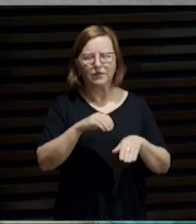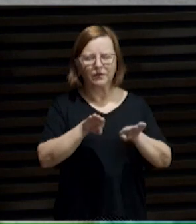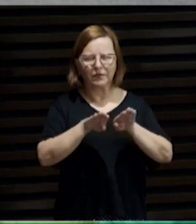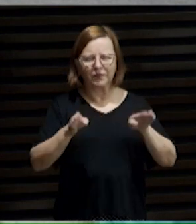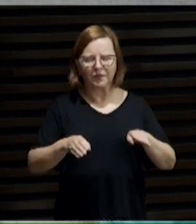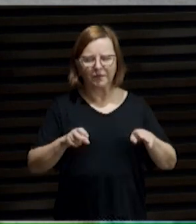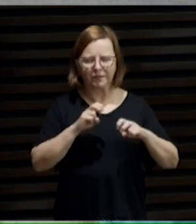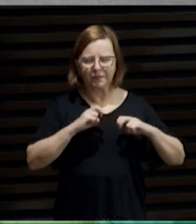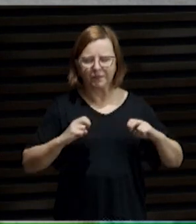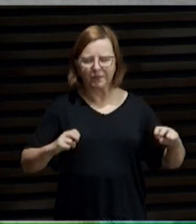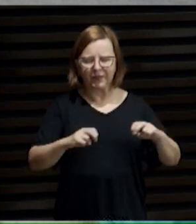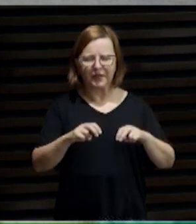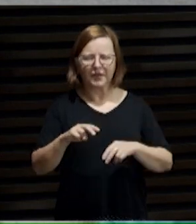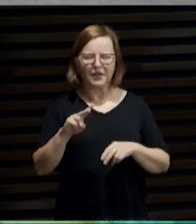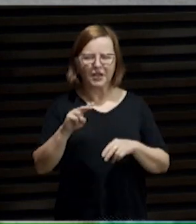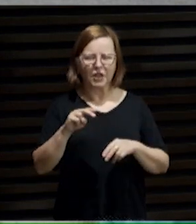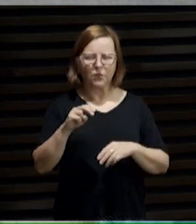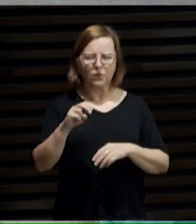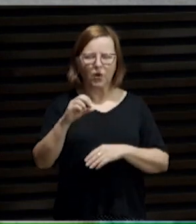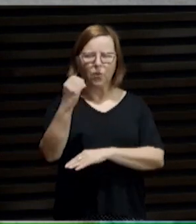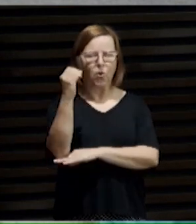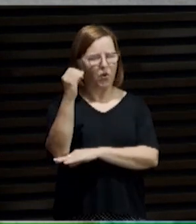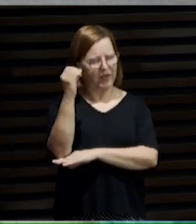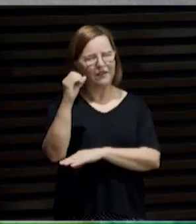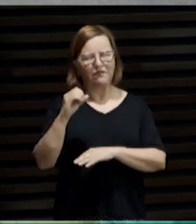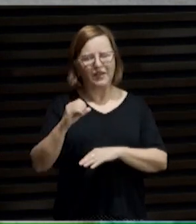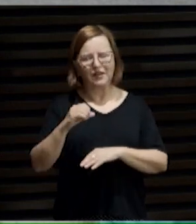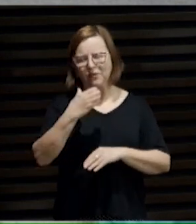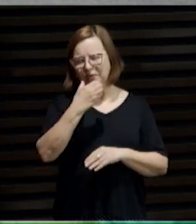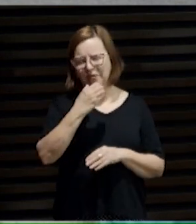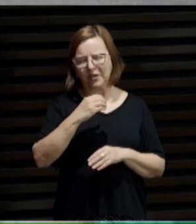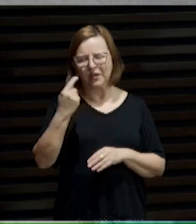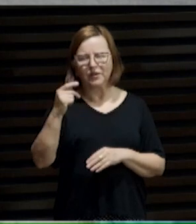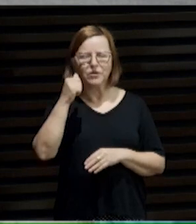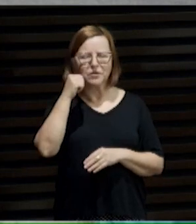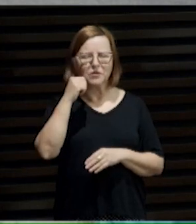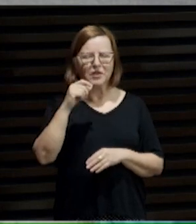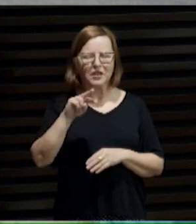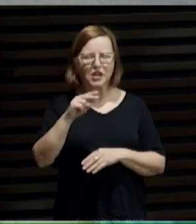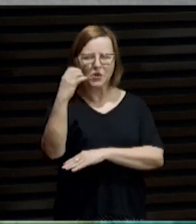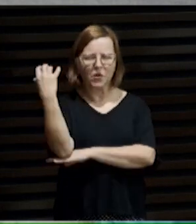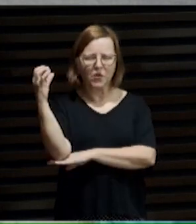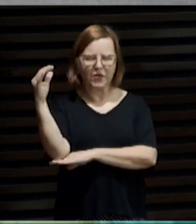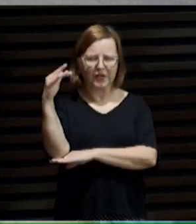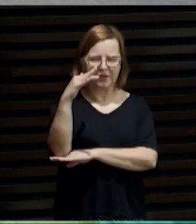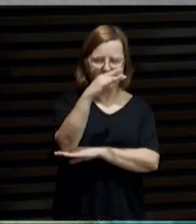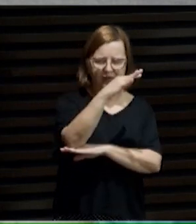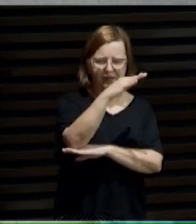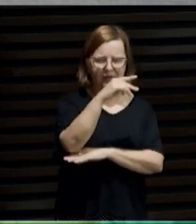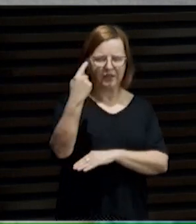essas oliveiras frutíferas, suas esposas como videiras, Senhor Deus, que dão frutos na sua